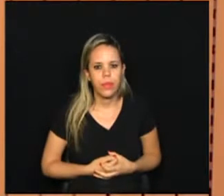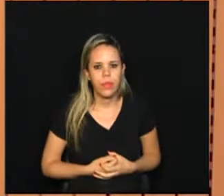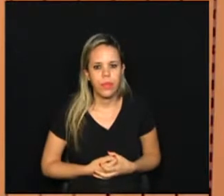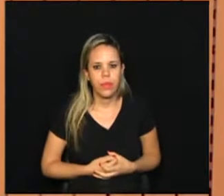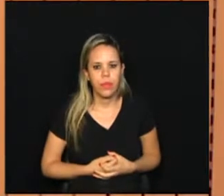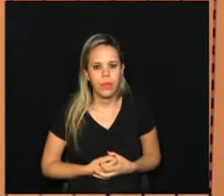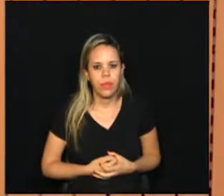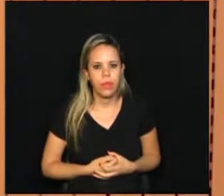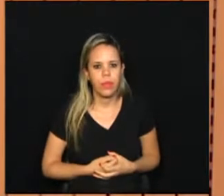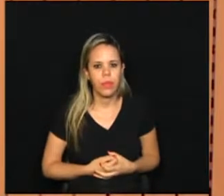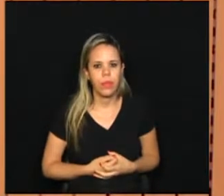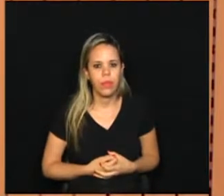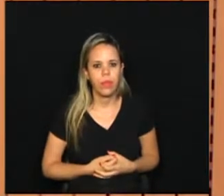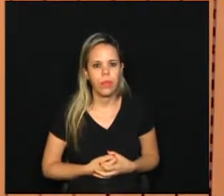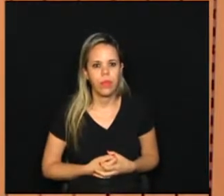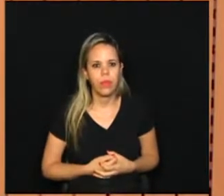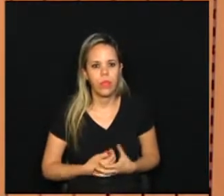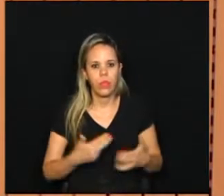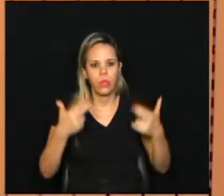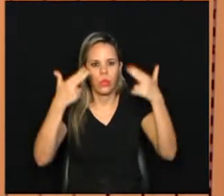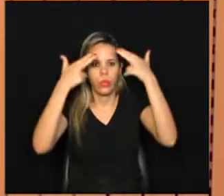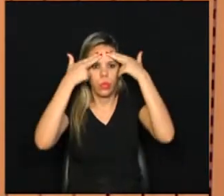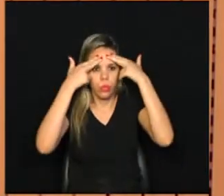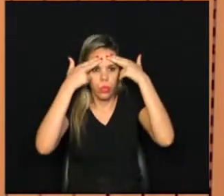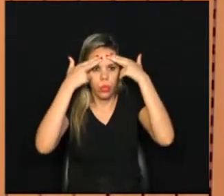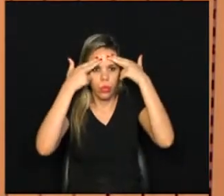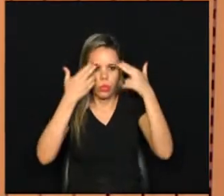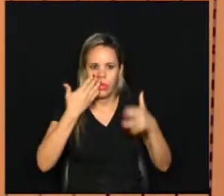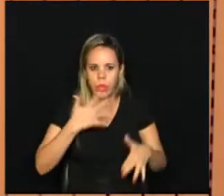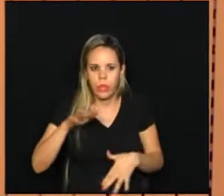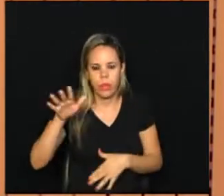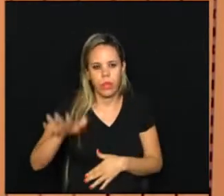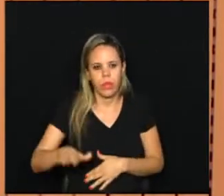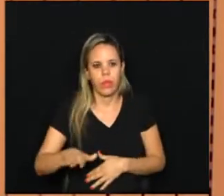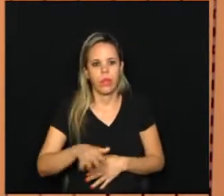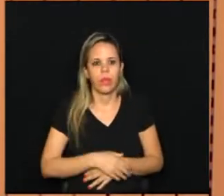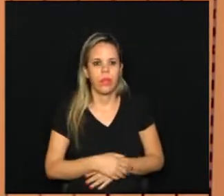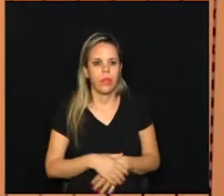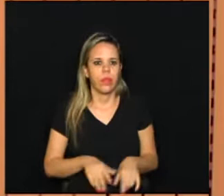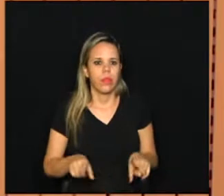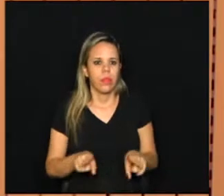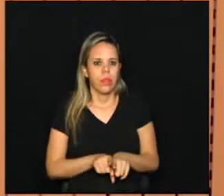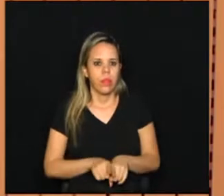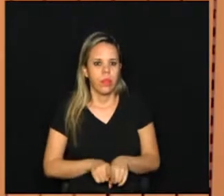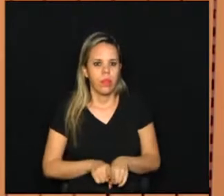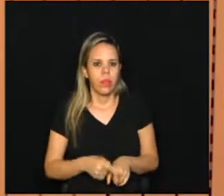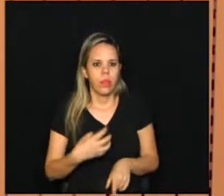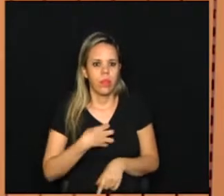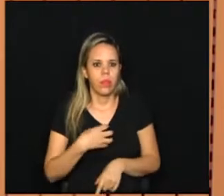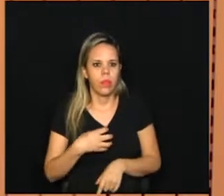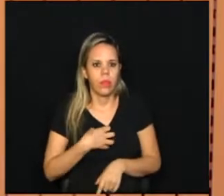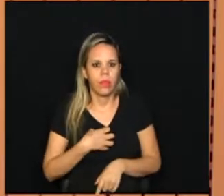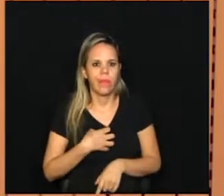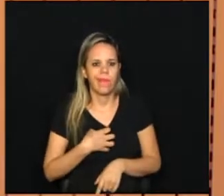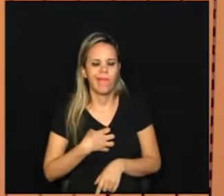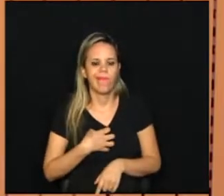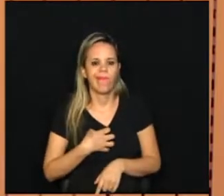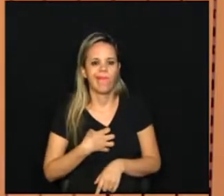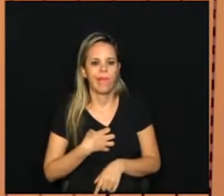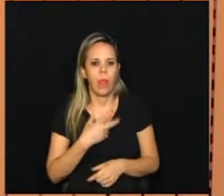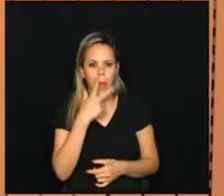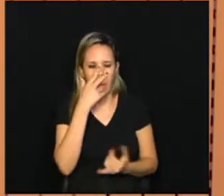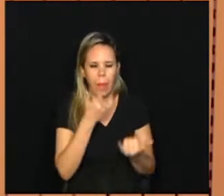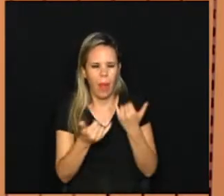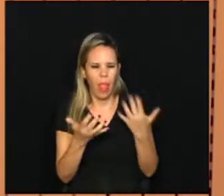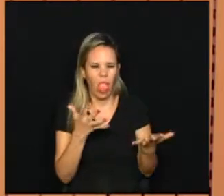além de gerar um trauma, né, nessa criança, também ela foi uma forma muito agressiva e violenta, né? A gente